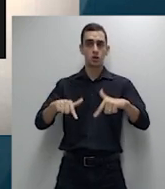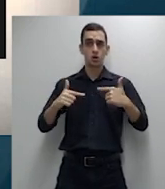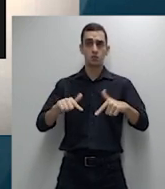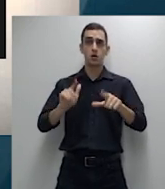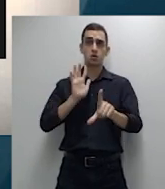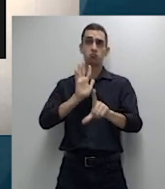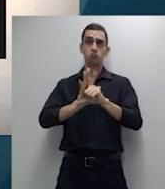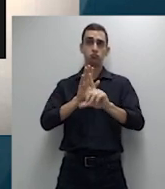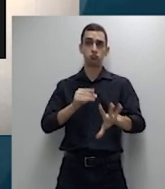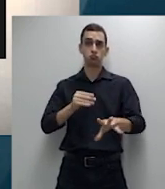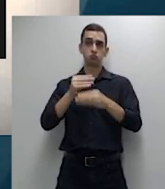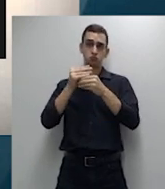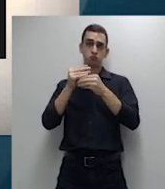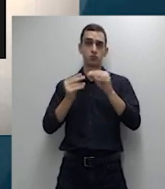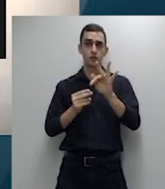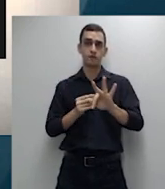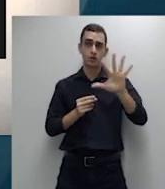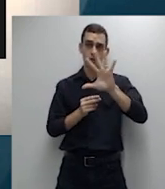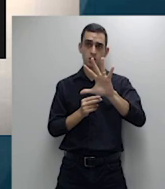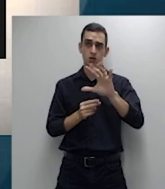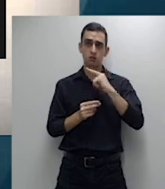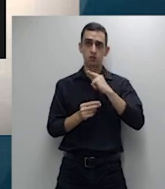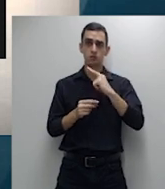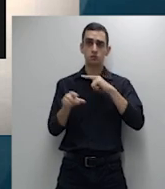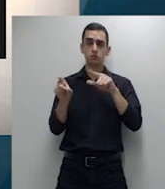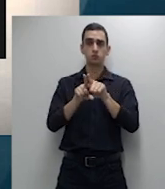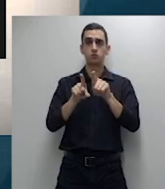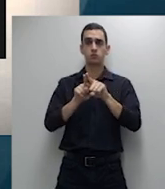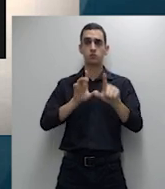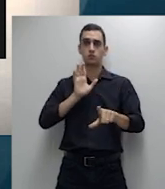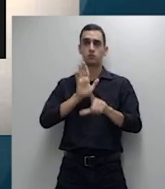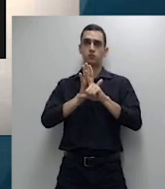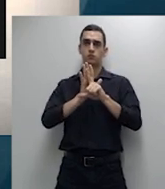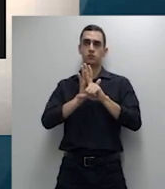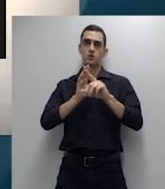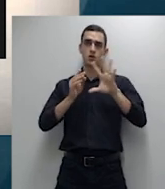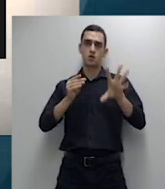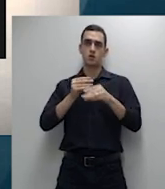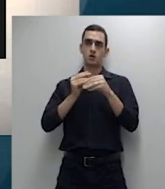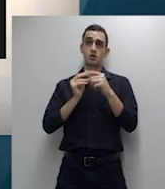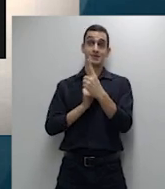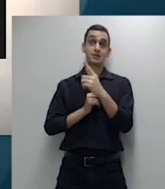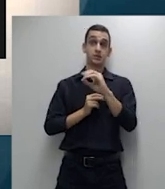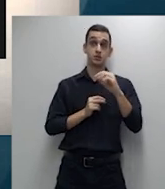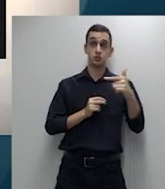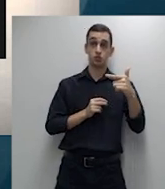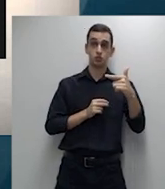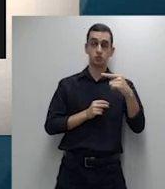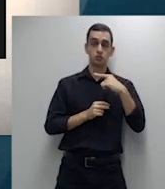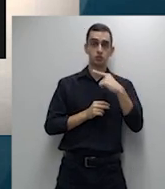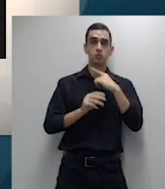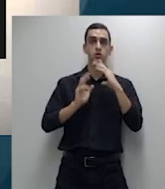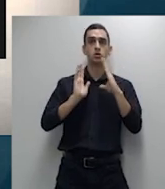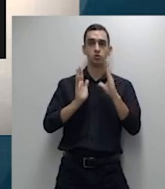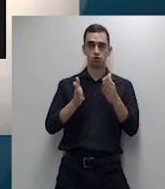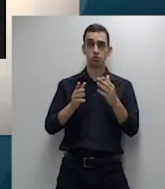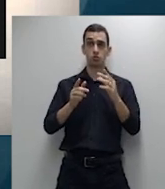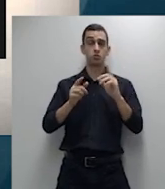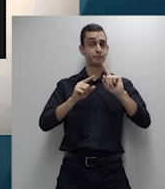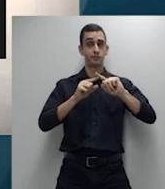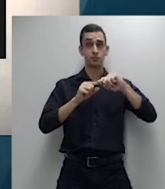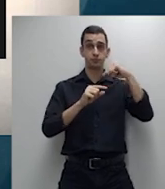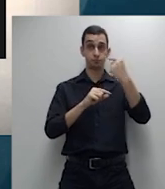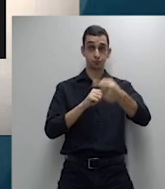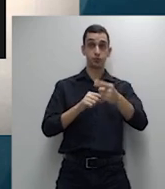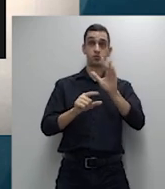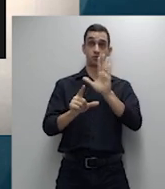federais inclusive na lei complementar 102 e é posterior à lei geral de Telecomunicações bom